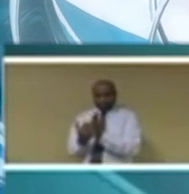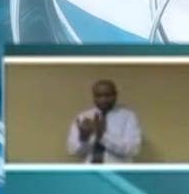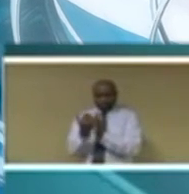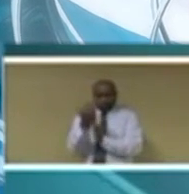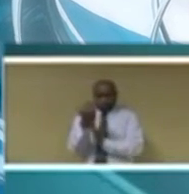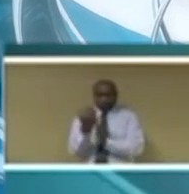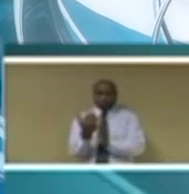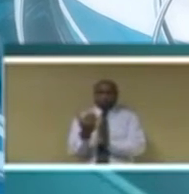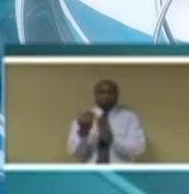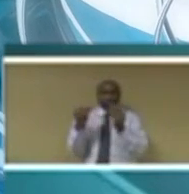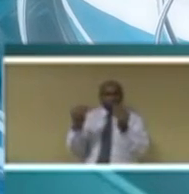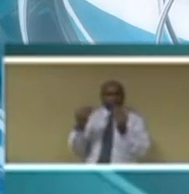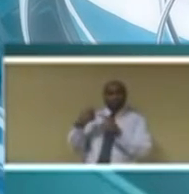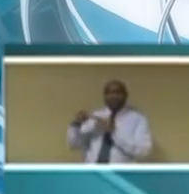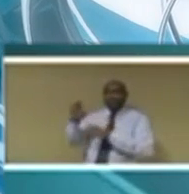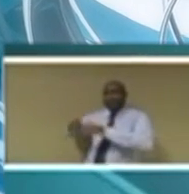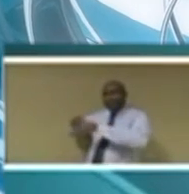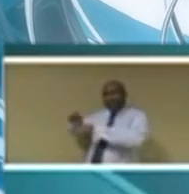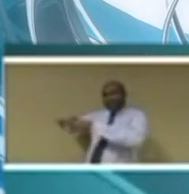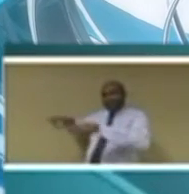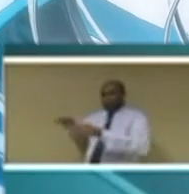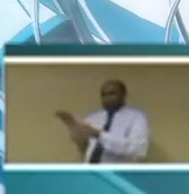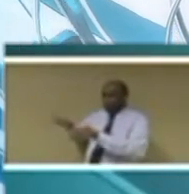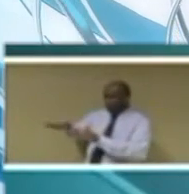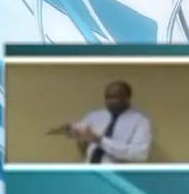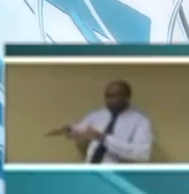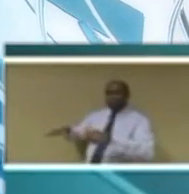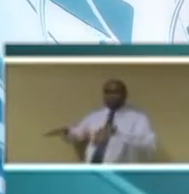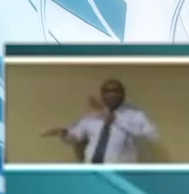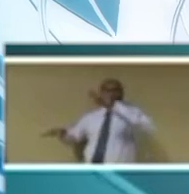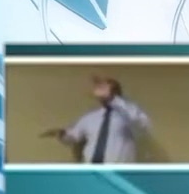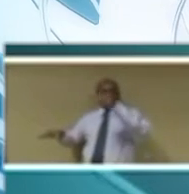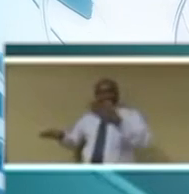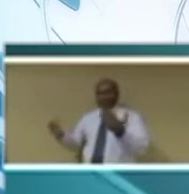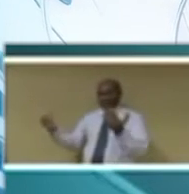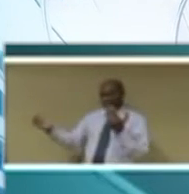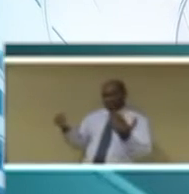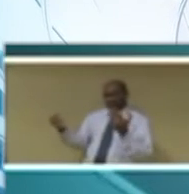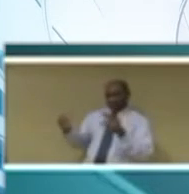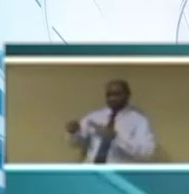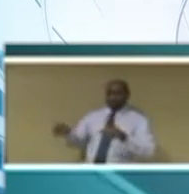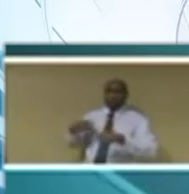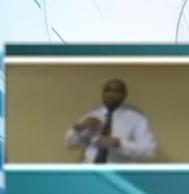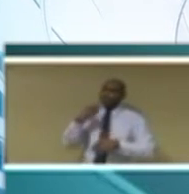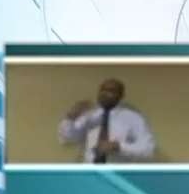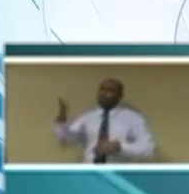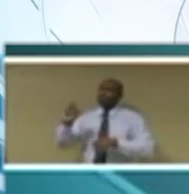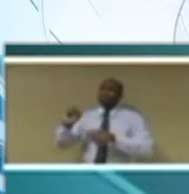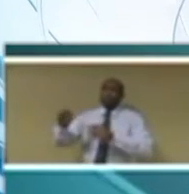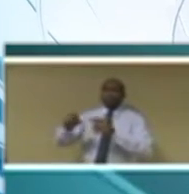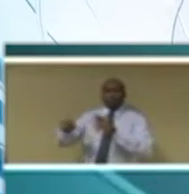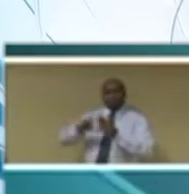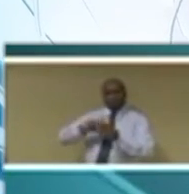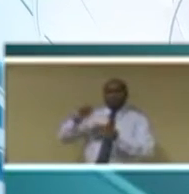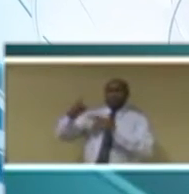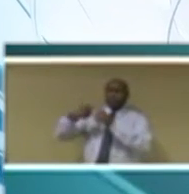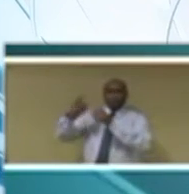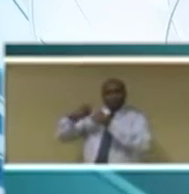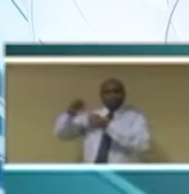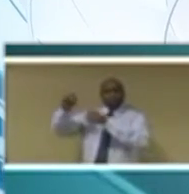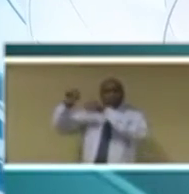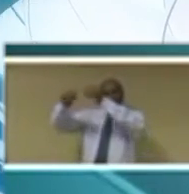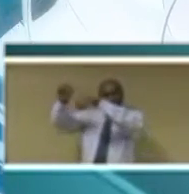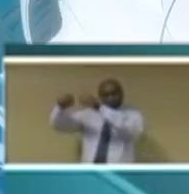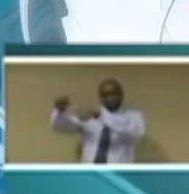o que ensejaria possível restituição de valores ao erário. Dessa forma, entendo necessária a realização de instrução mais ampla e atualizada, que